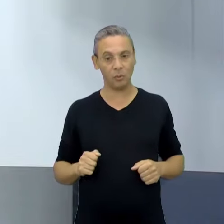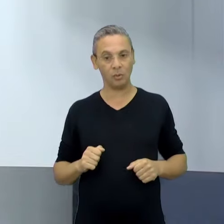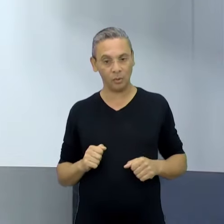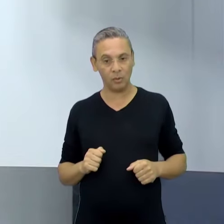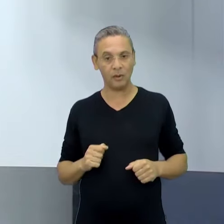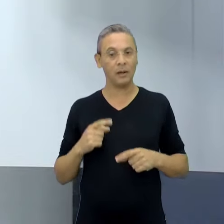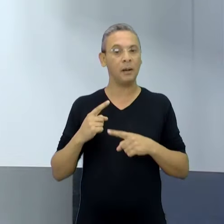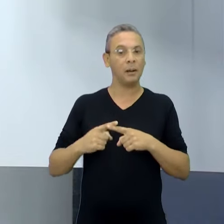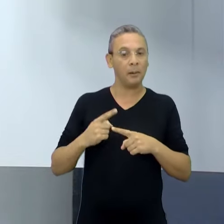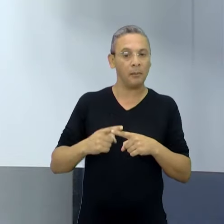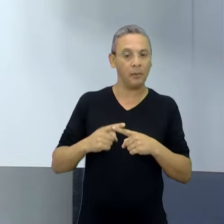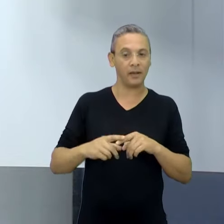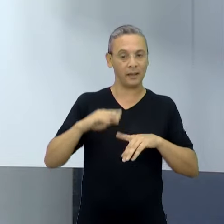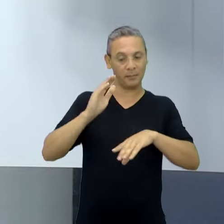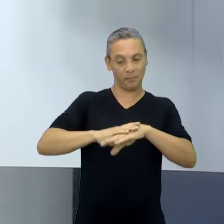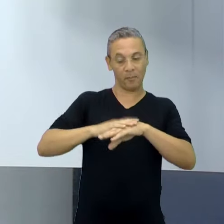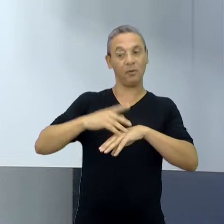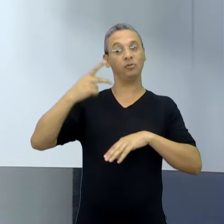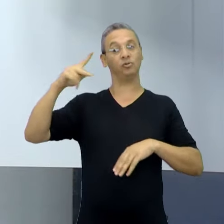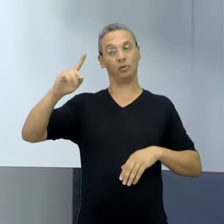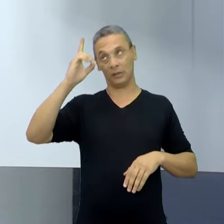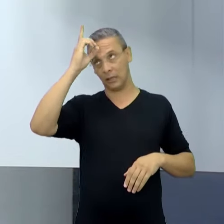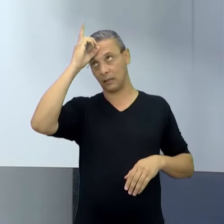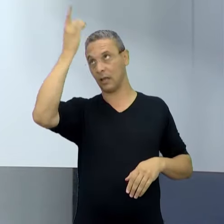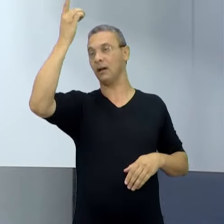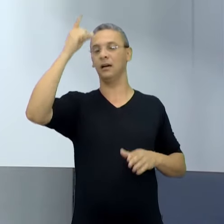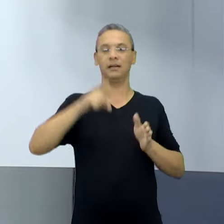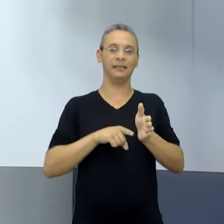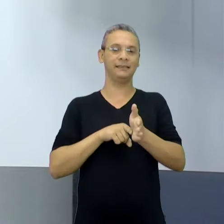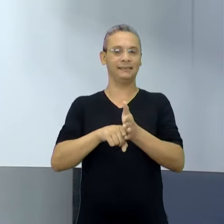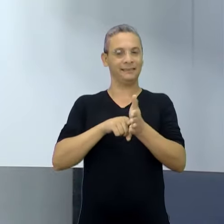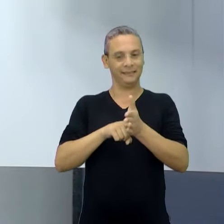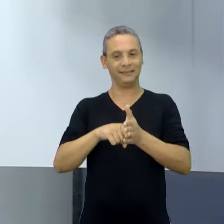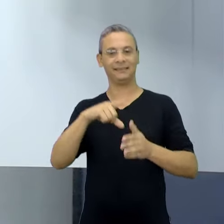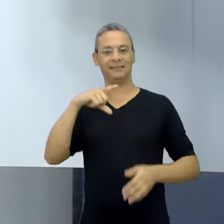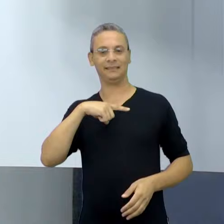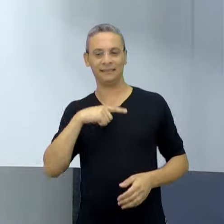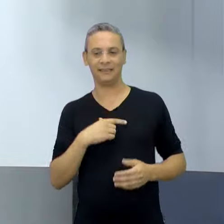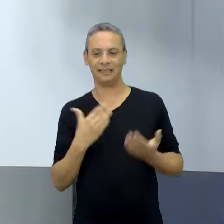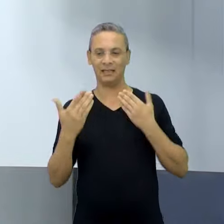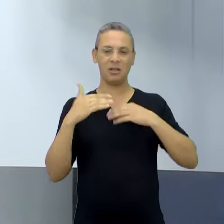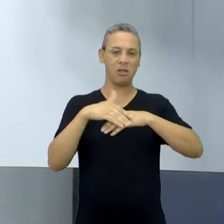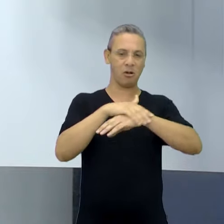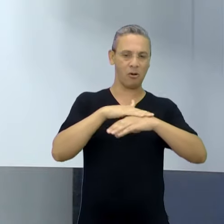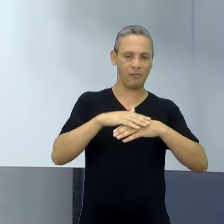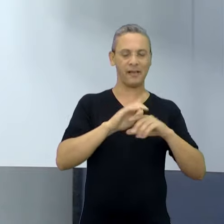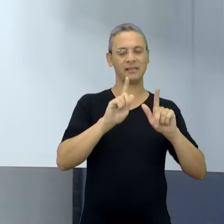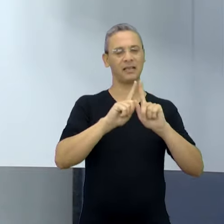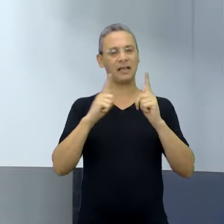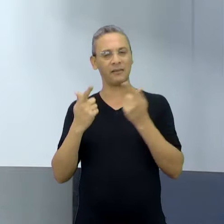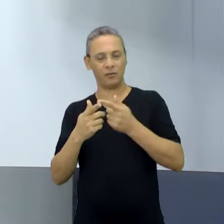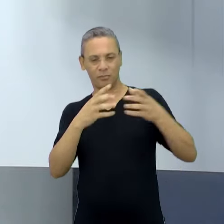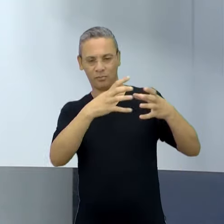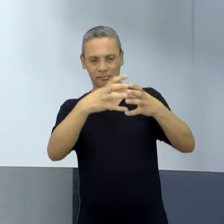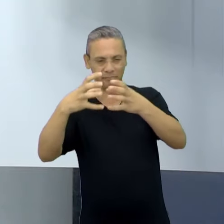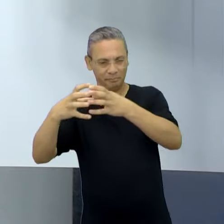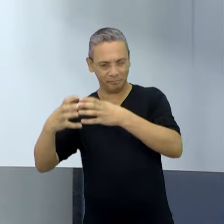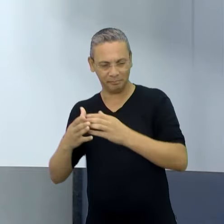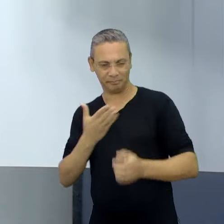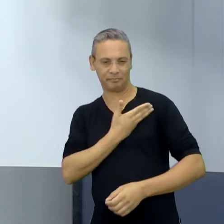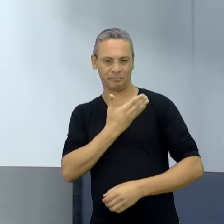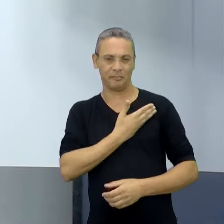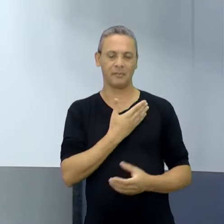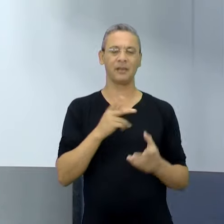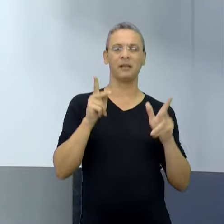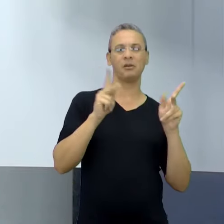o quê? Autoria própria. Procura ali as fontes, discute aí com os seus grupos, discute aí com os seus colegas, com o